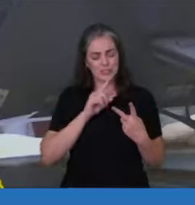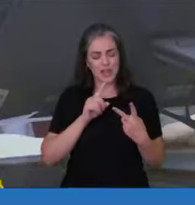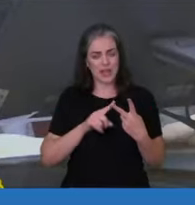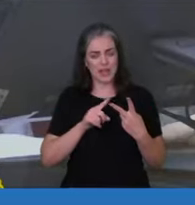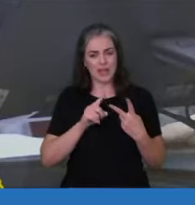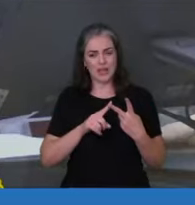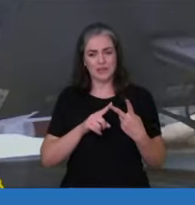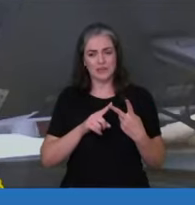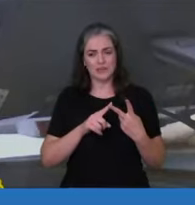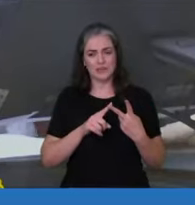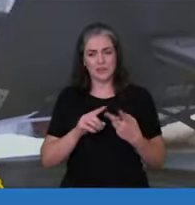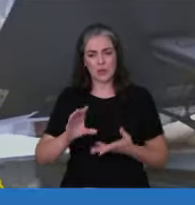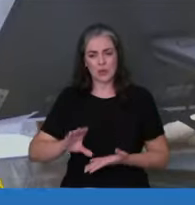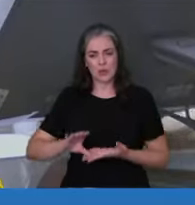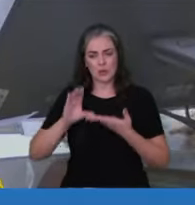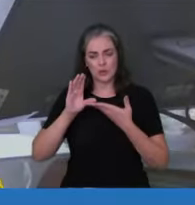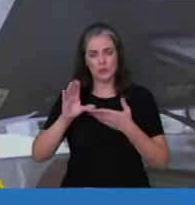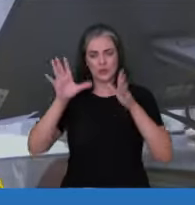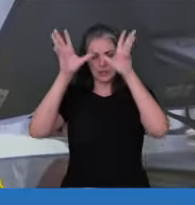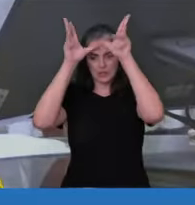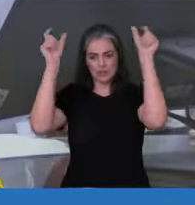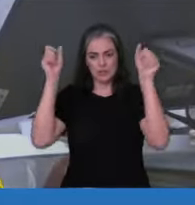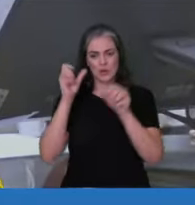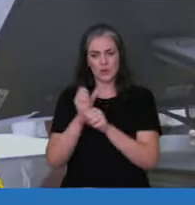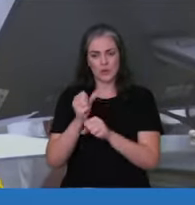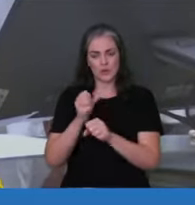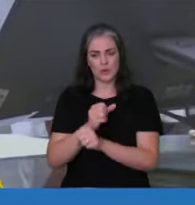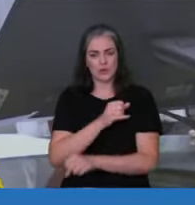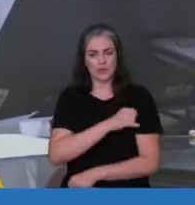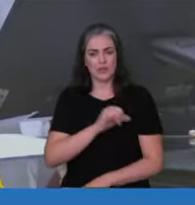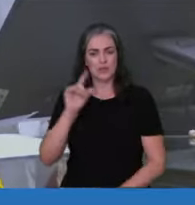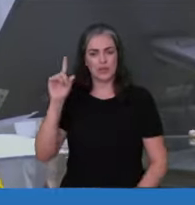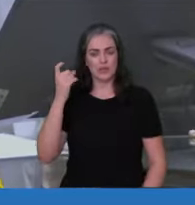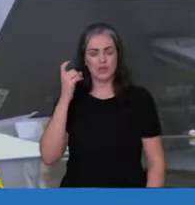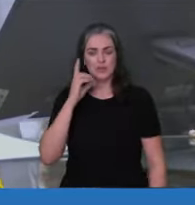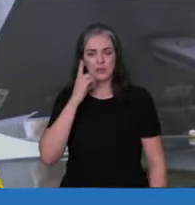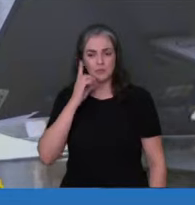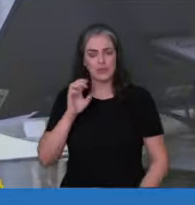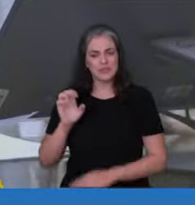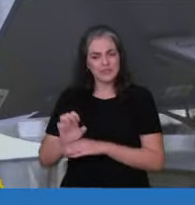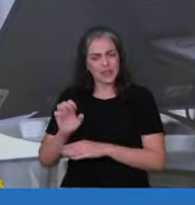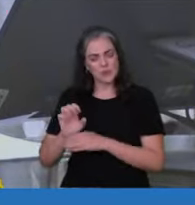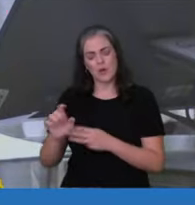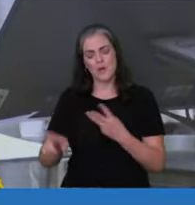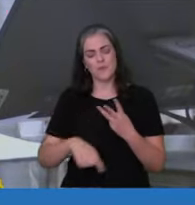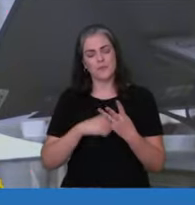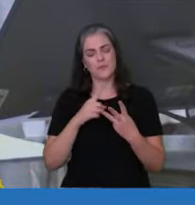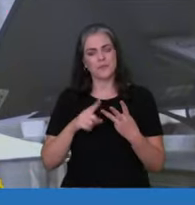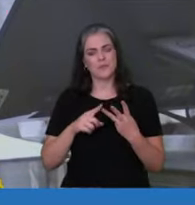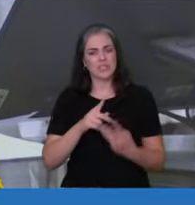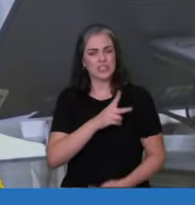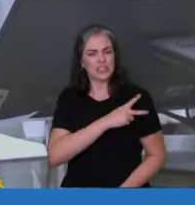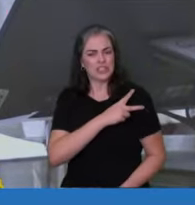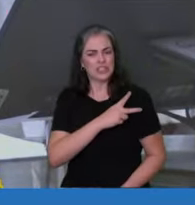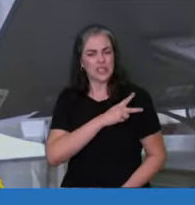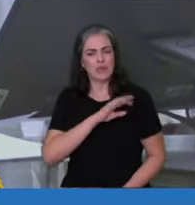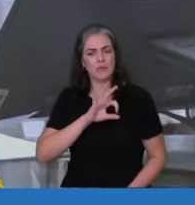por um conselheiro do Tribunal de Contas do Estado do Rio de Janeiro e ex-deputado estadual, e por um chefe da Polícia